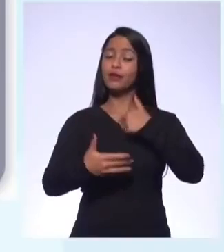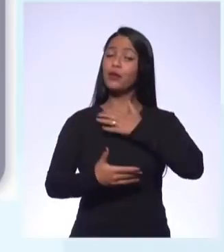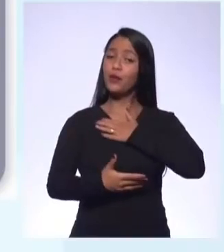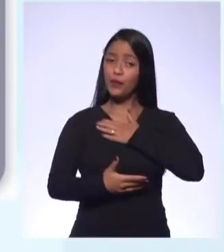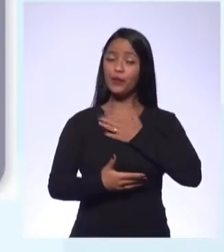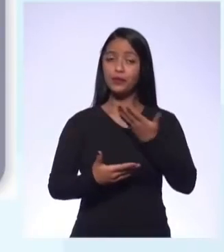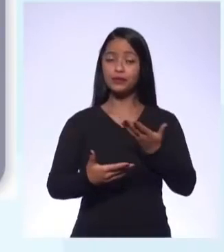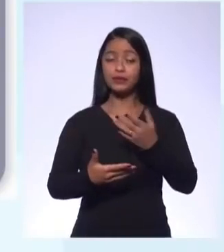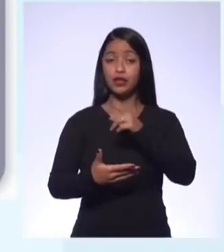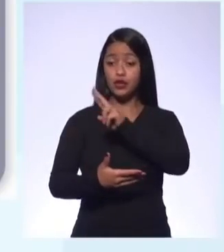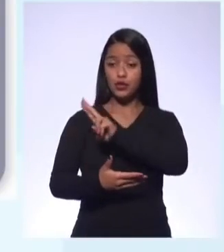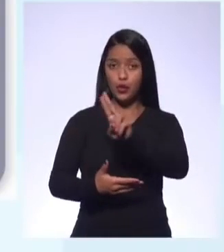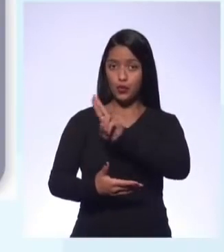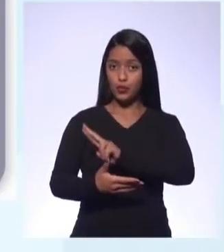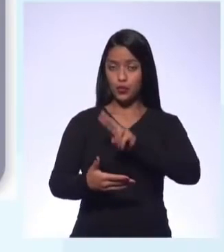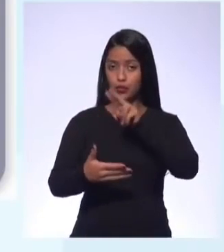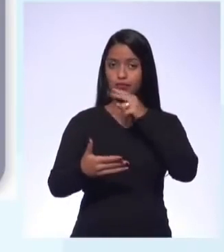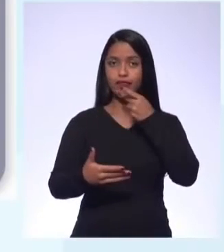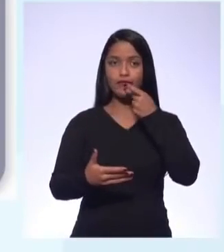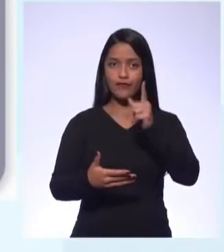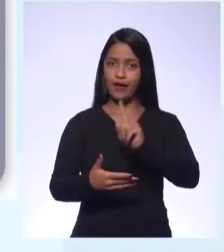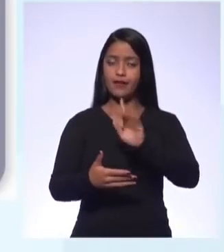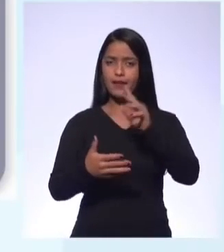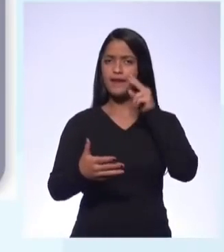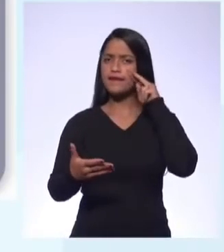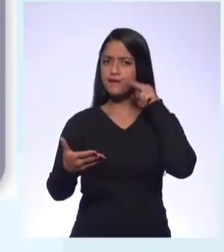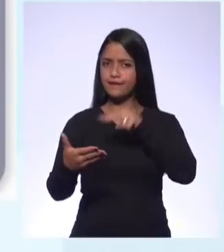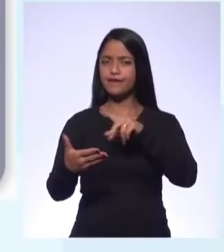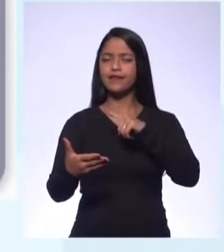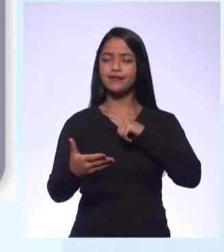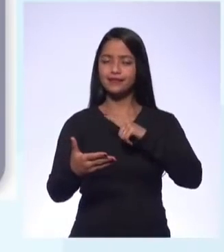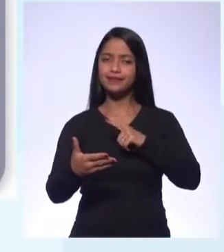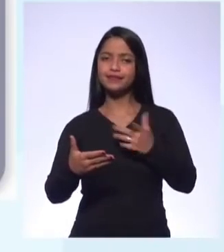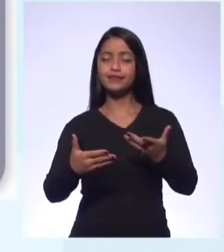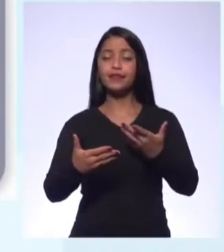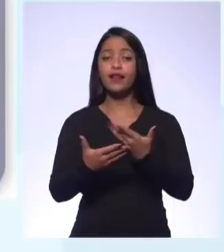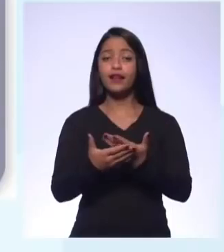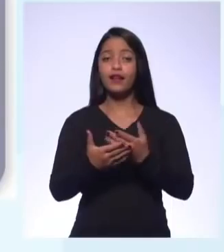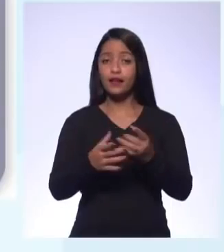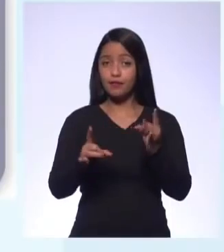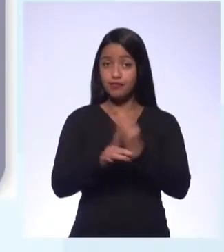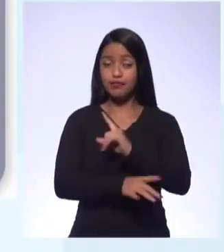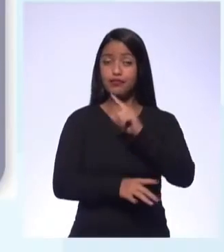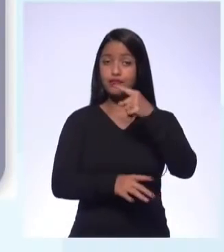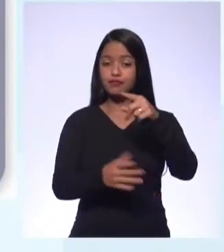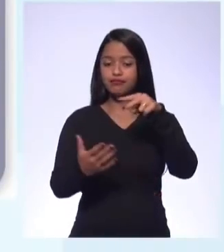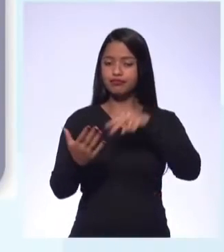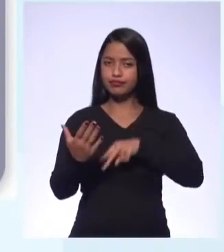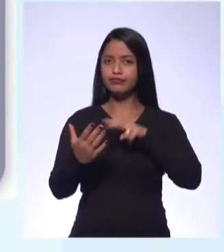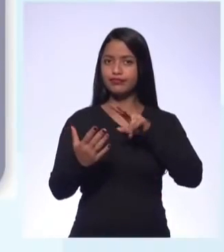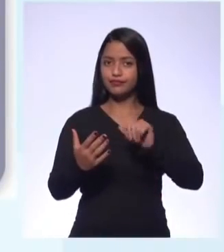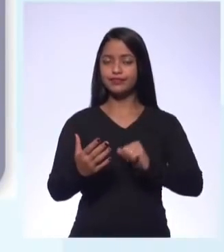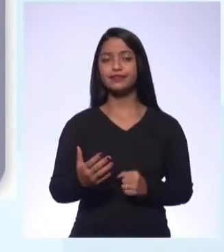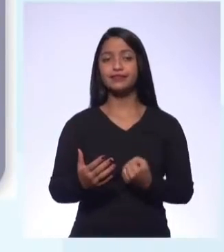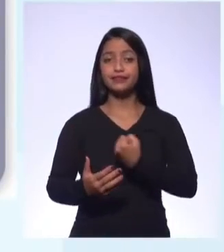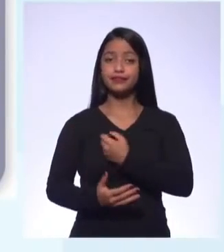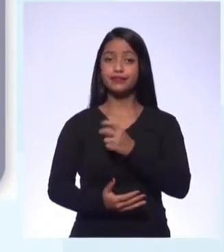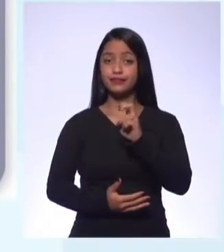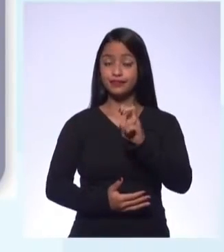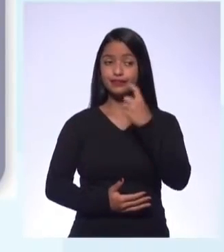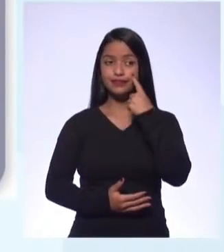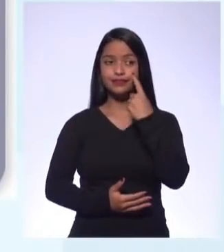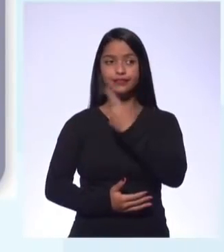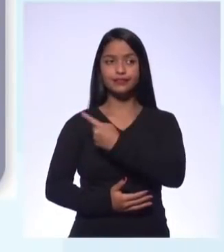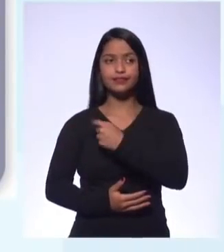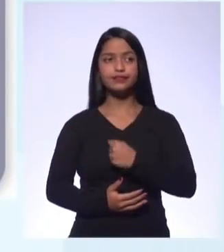aqui, a gente tá vendo. Então, a gente fica de olho. Depois da aula, a gente sempre dá uma checada também, tá? Então, as 5 aí. No diálogo,